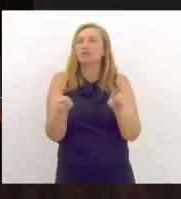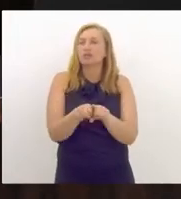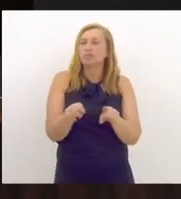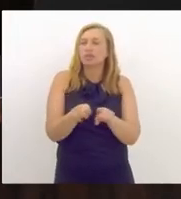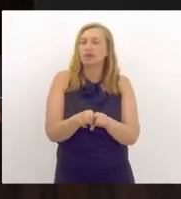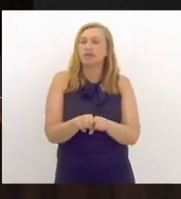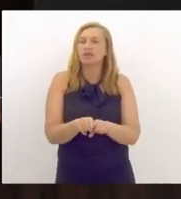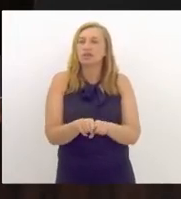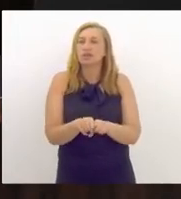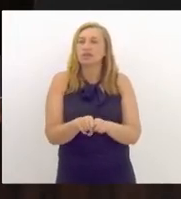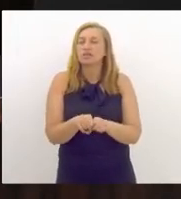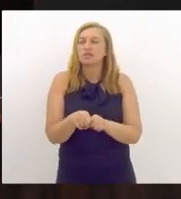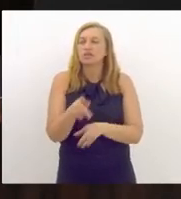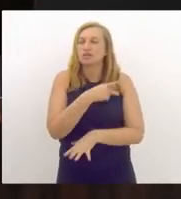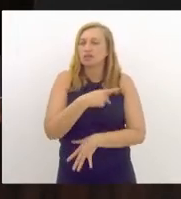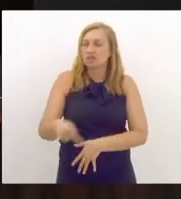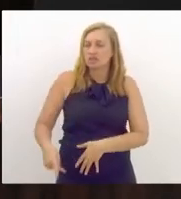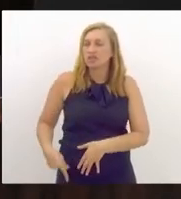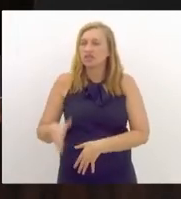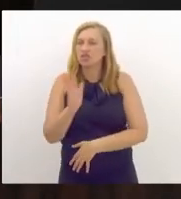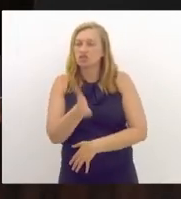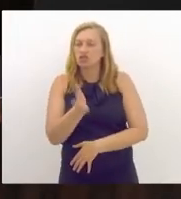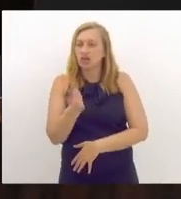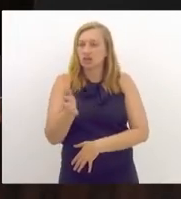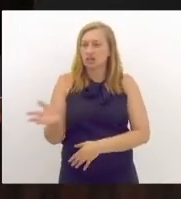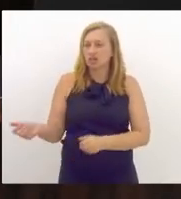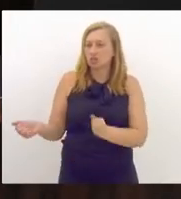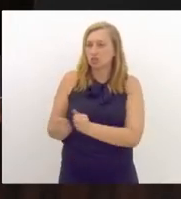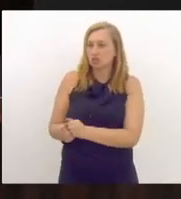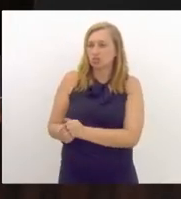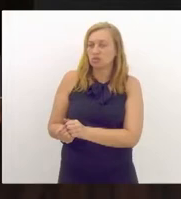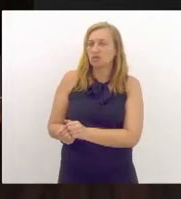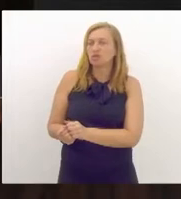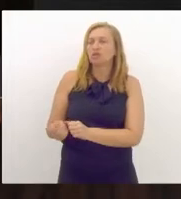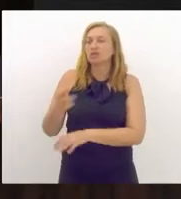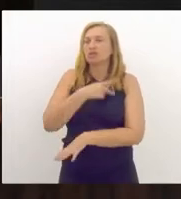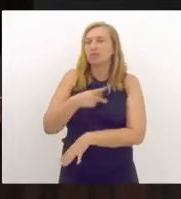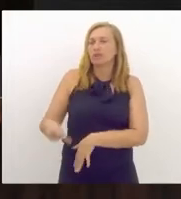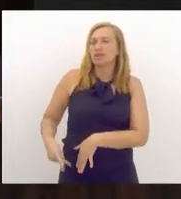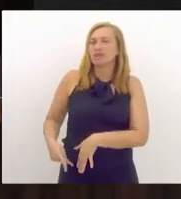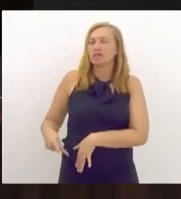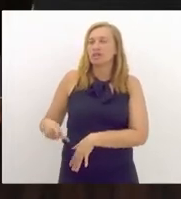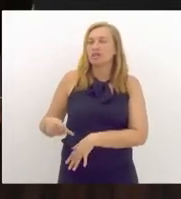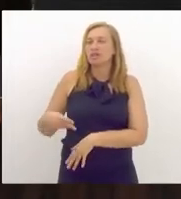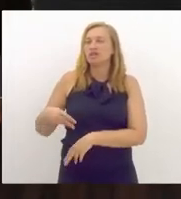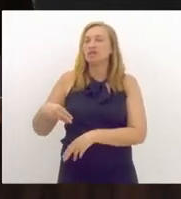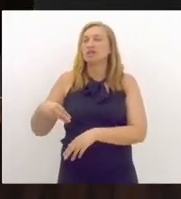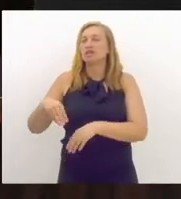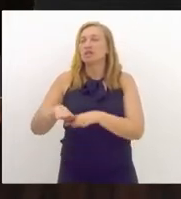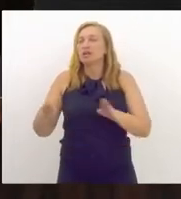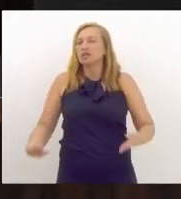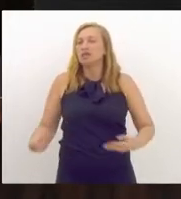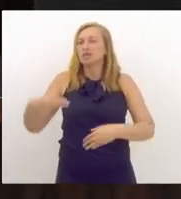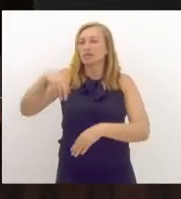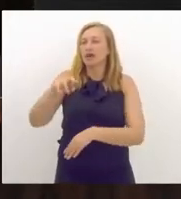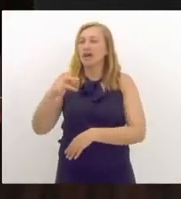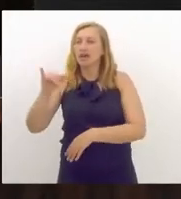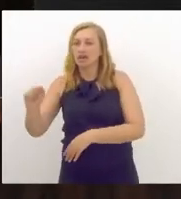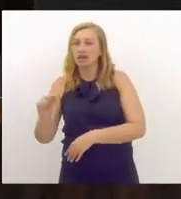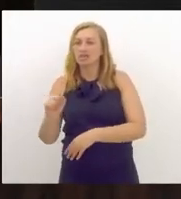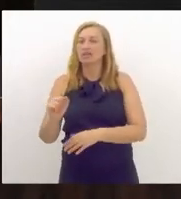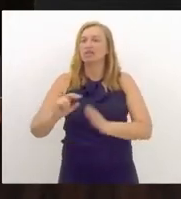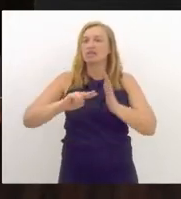com a nossa presidenta que já está aqui a mesa presidenta Maria Isabel do Sindicato das trabalhadoras do serviço